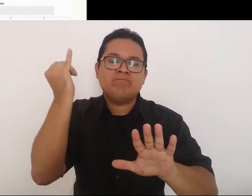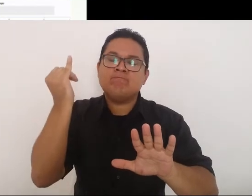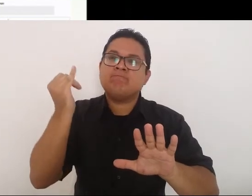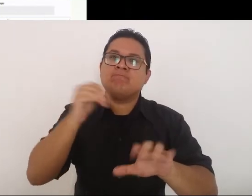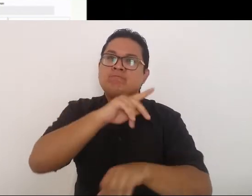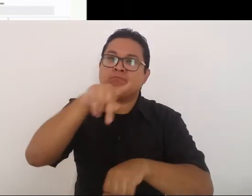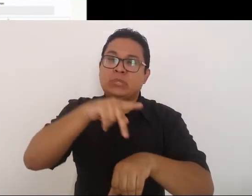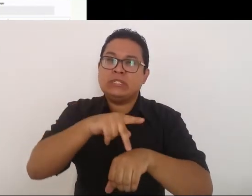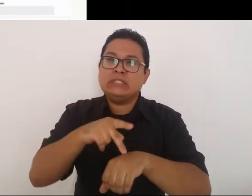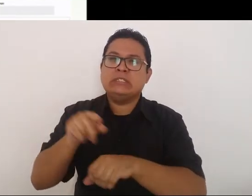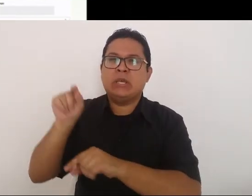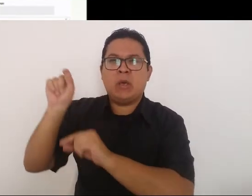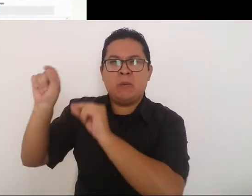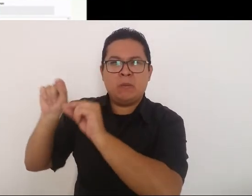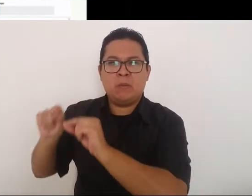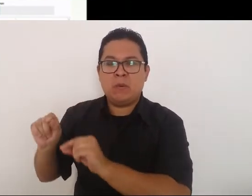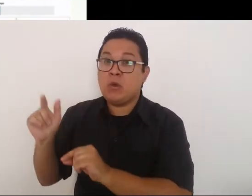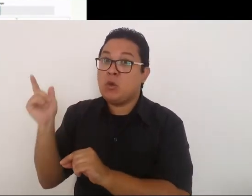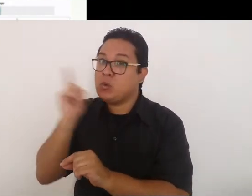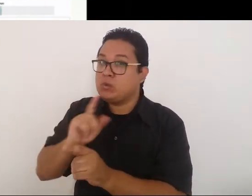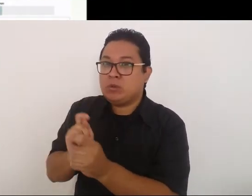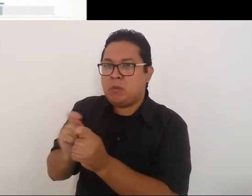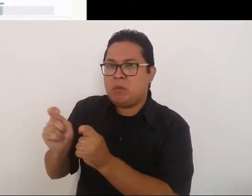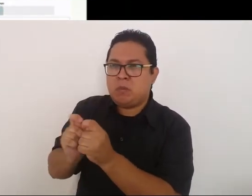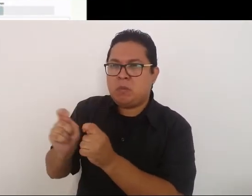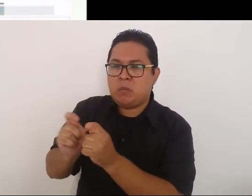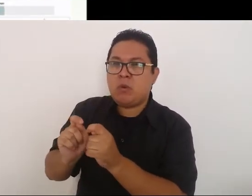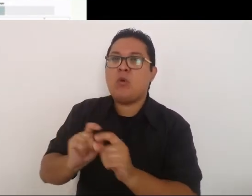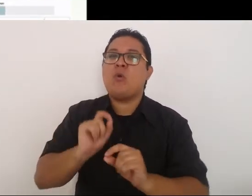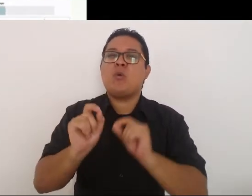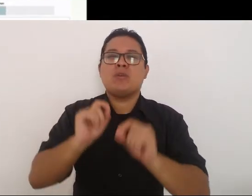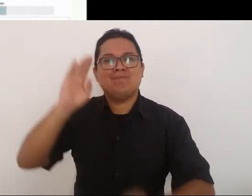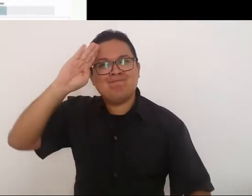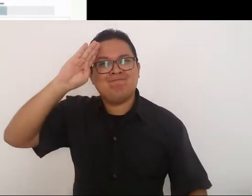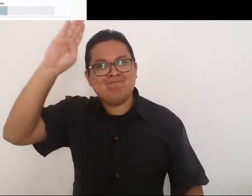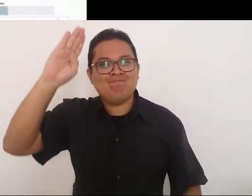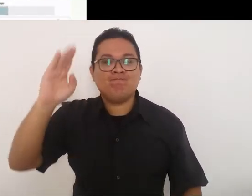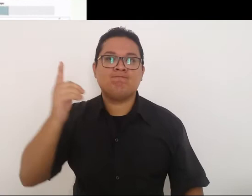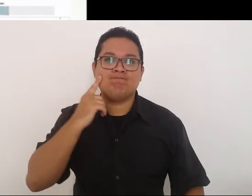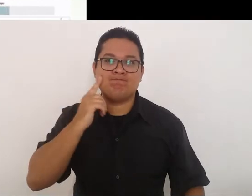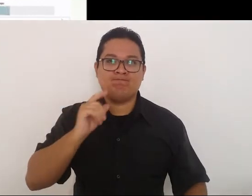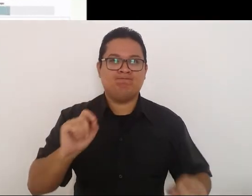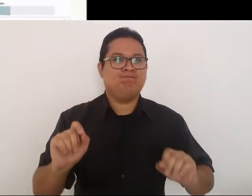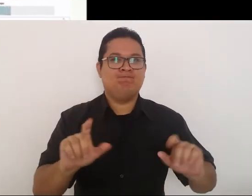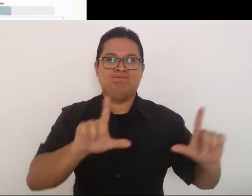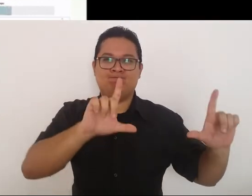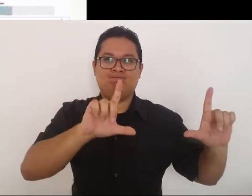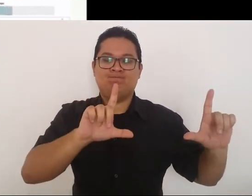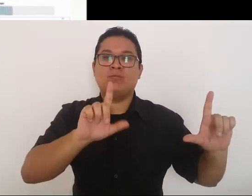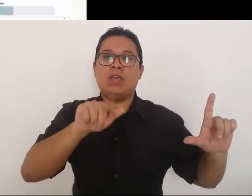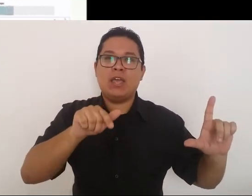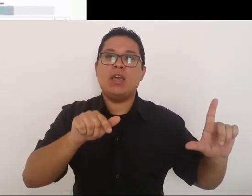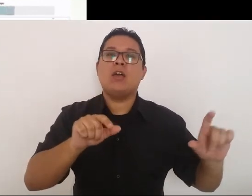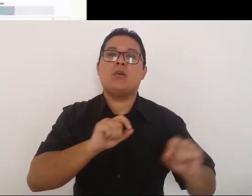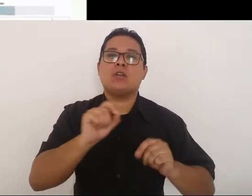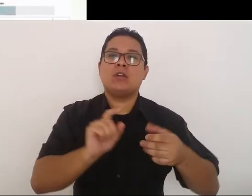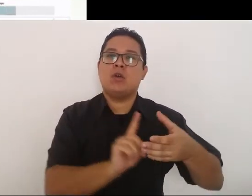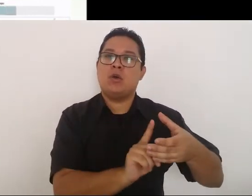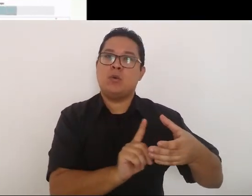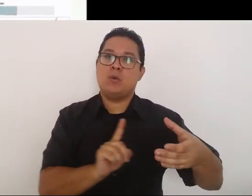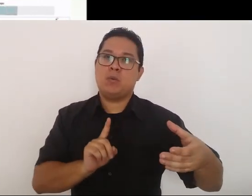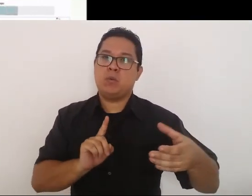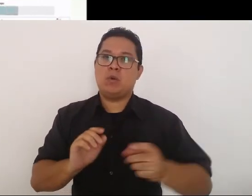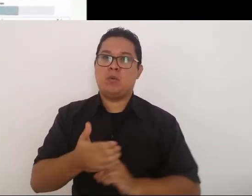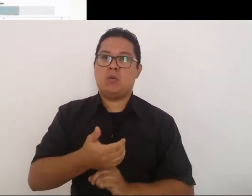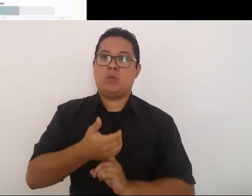prevenção que os países que se livraram estão adotando? É isso aqui, ó, isolamento social. É isso